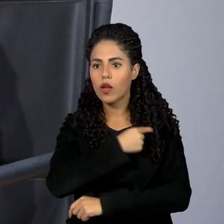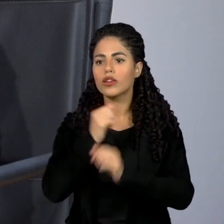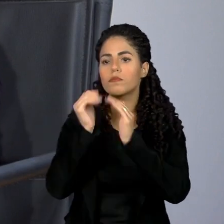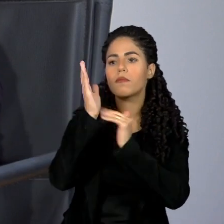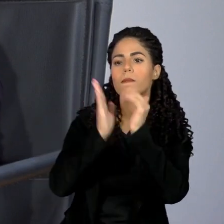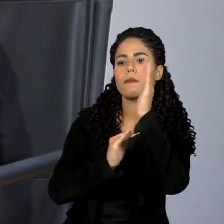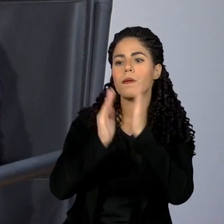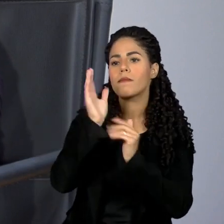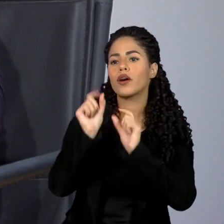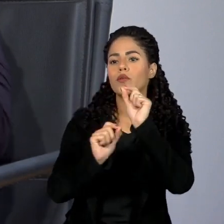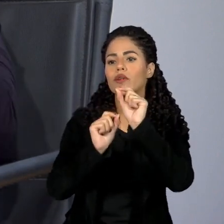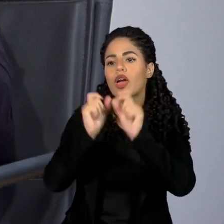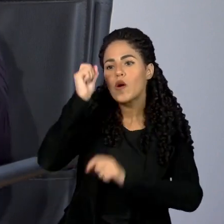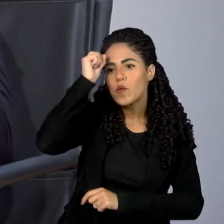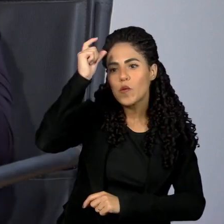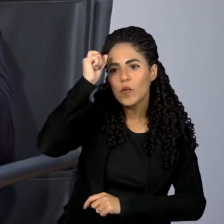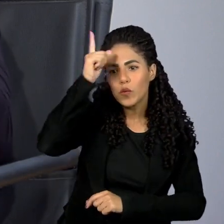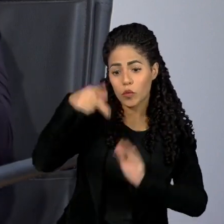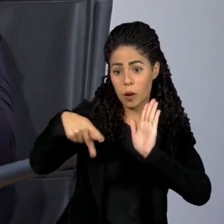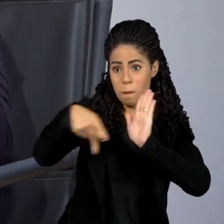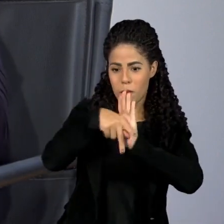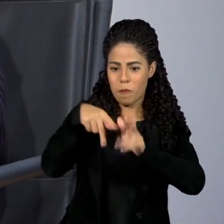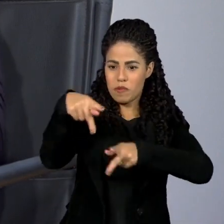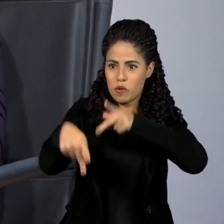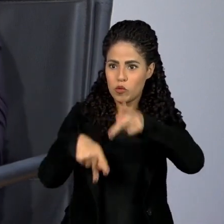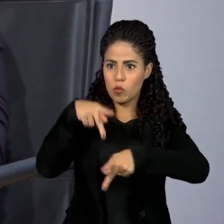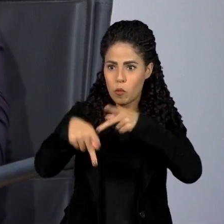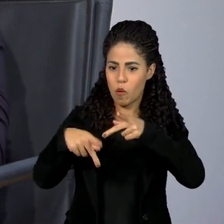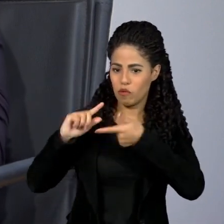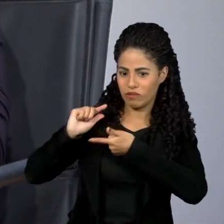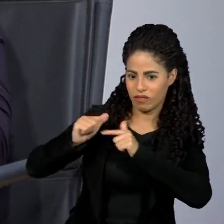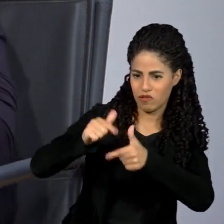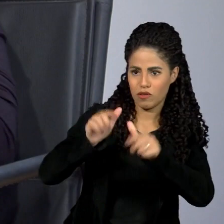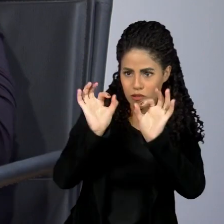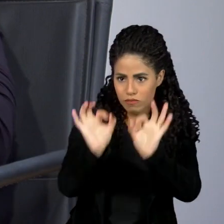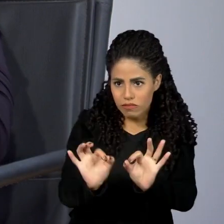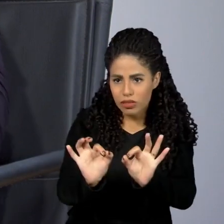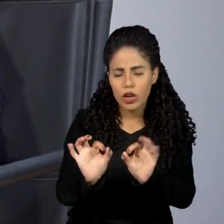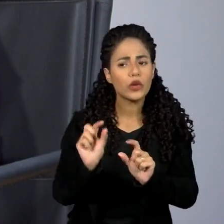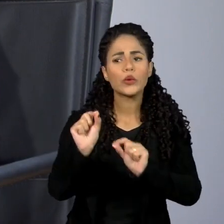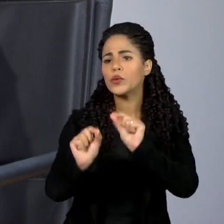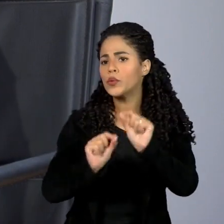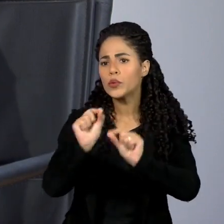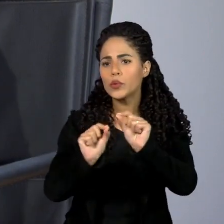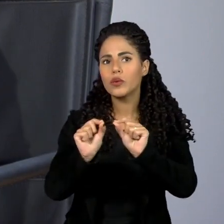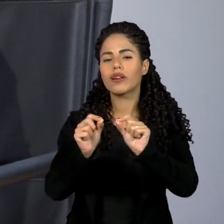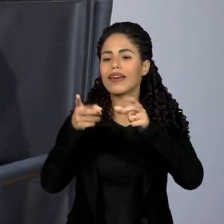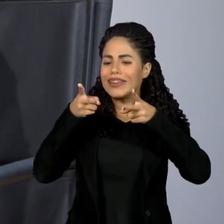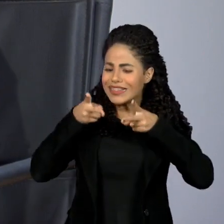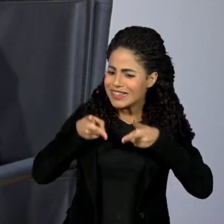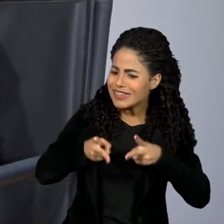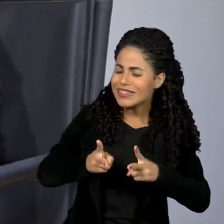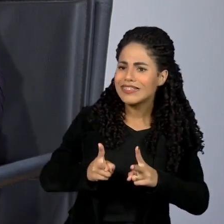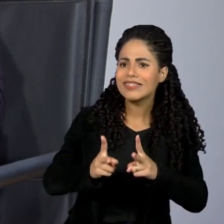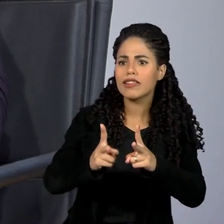cultura popular ou cultura popular tradicional, elas estão